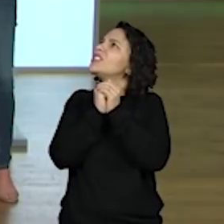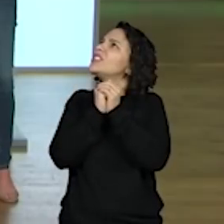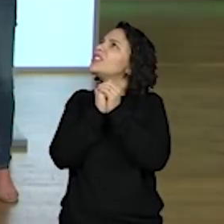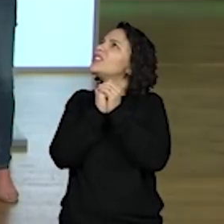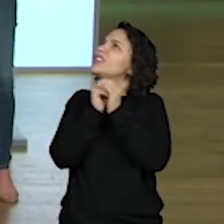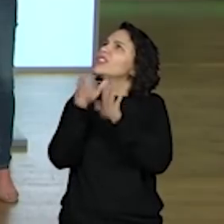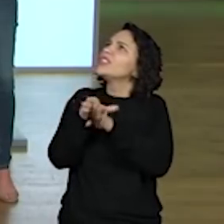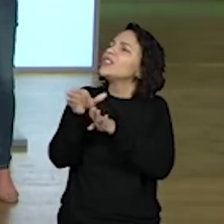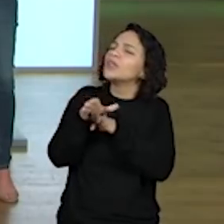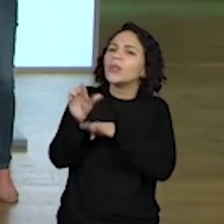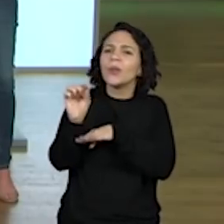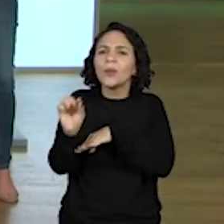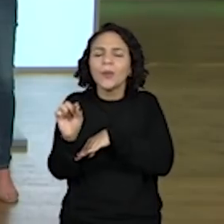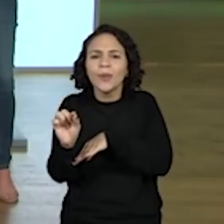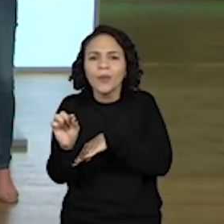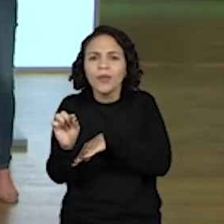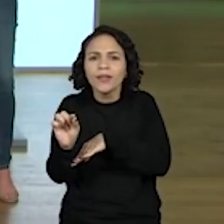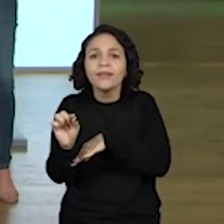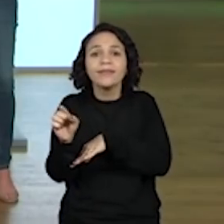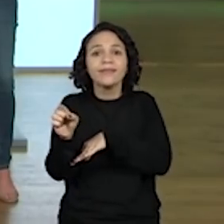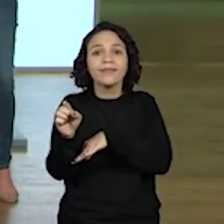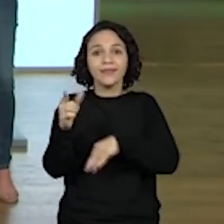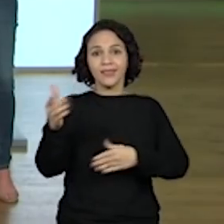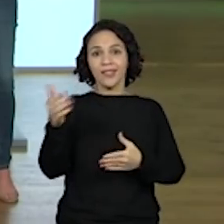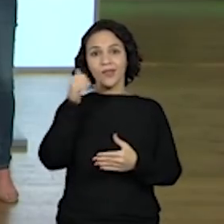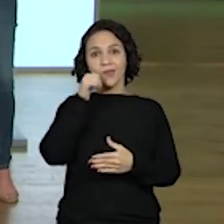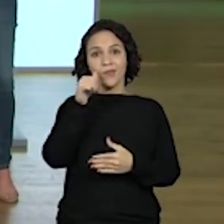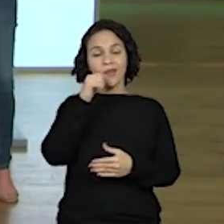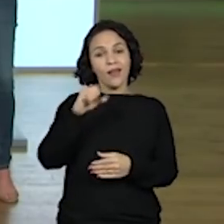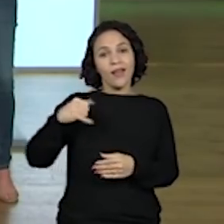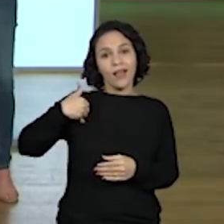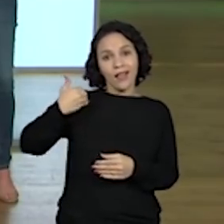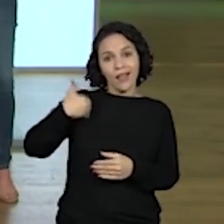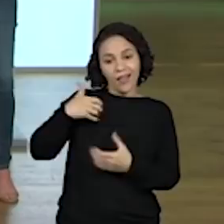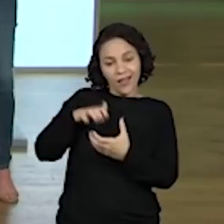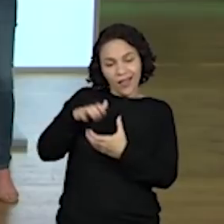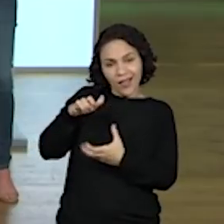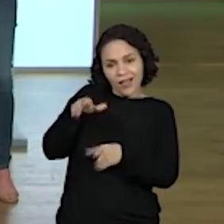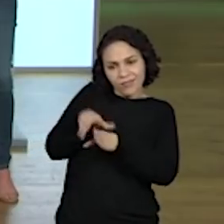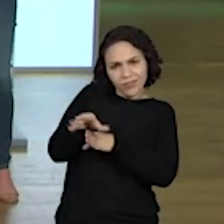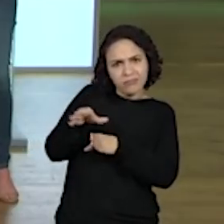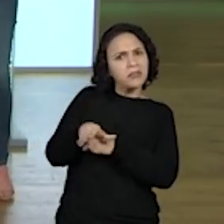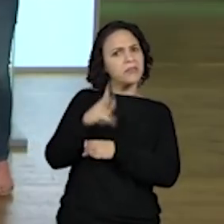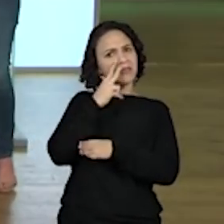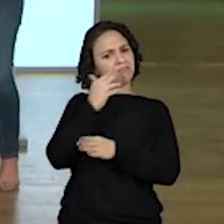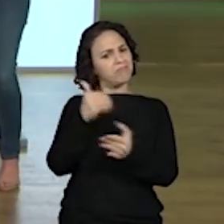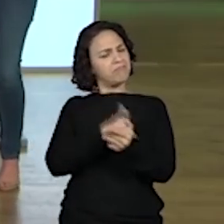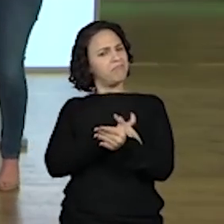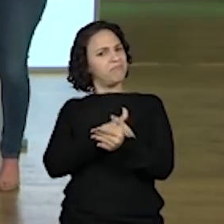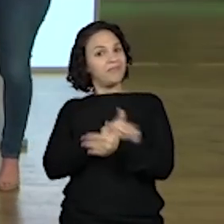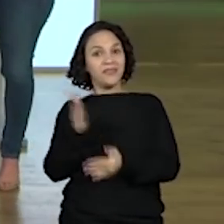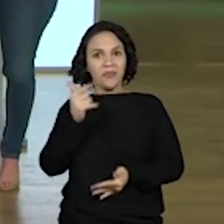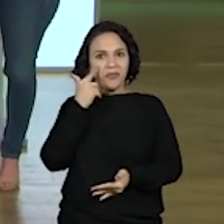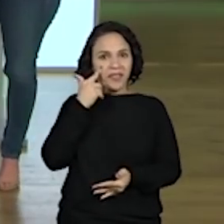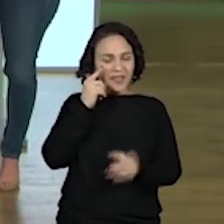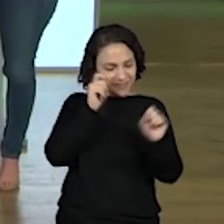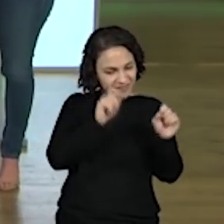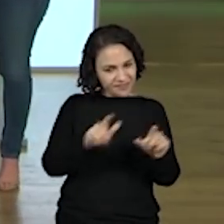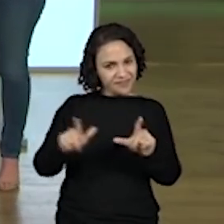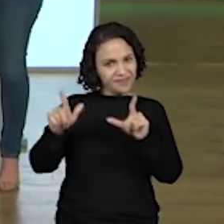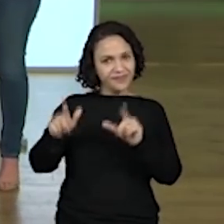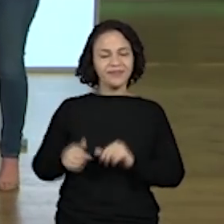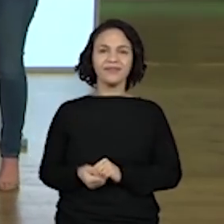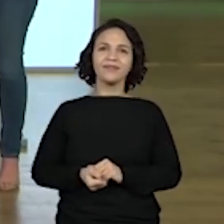orientação que a jovem recebeu dessa senhora? Que misterioso! Vamos lá para a próxima tela?